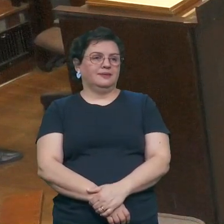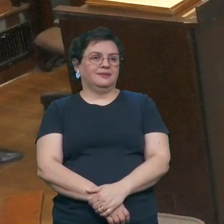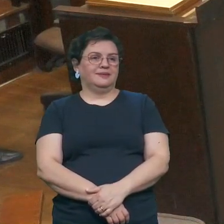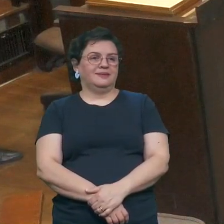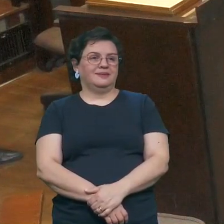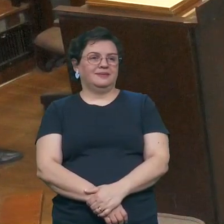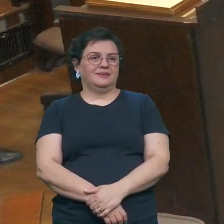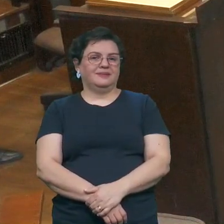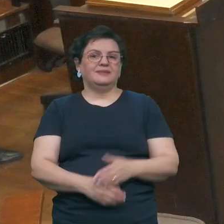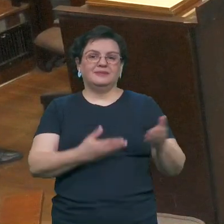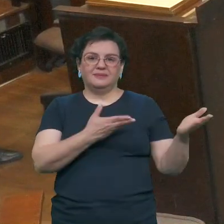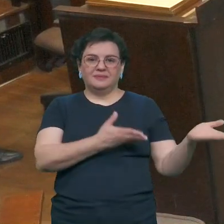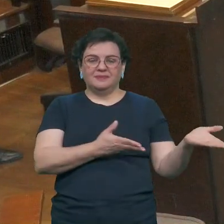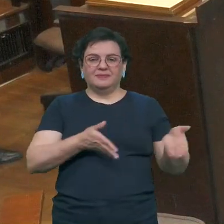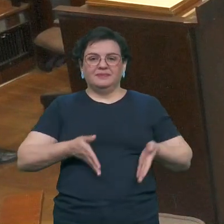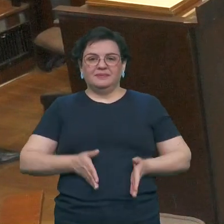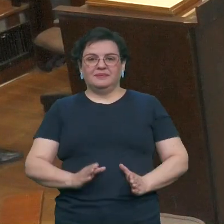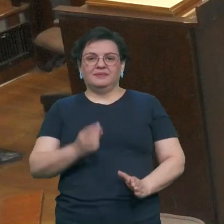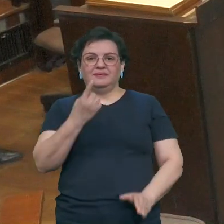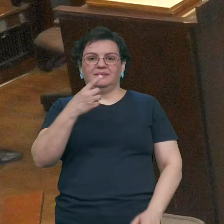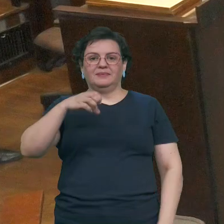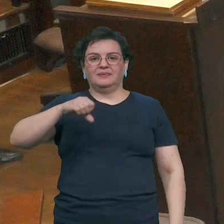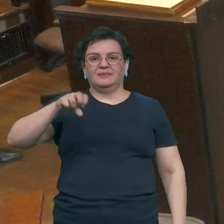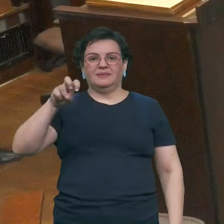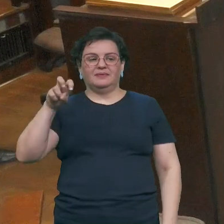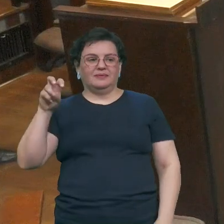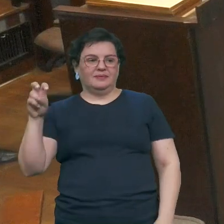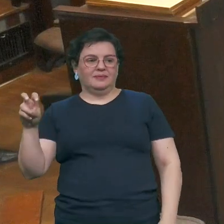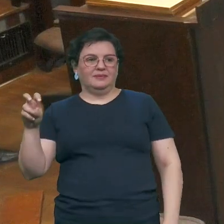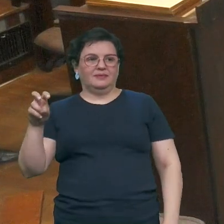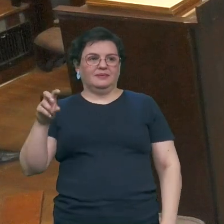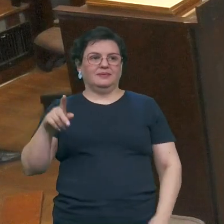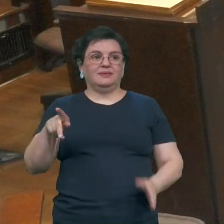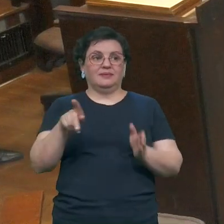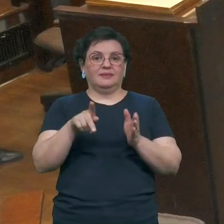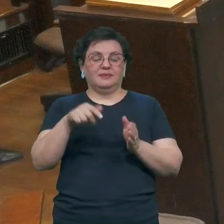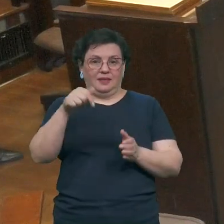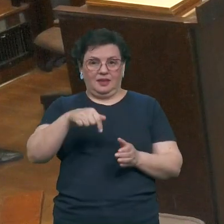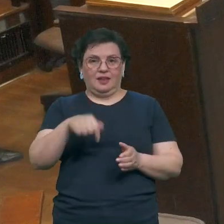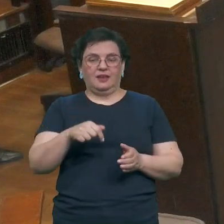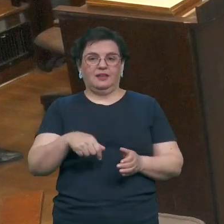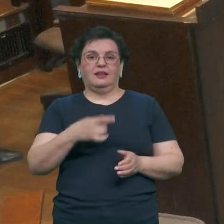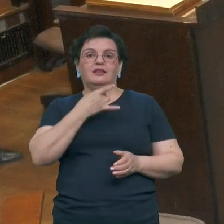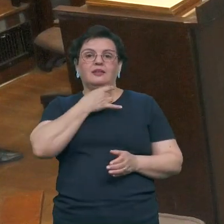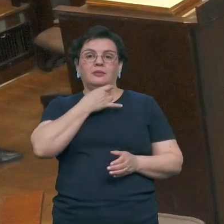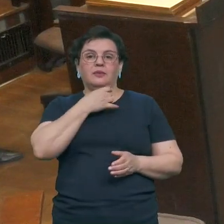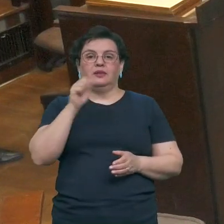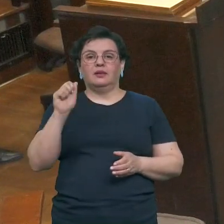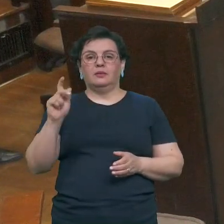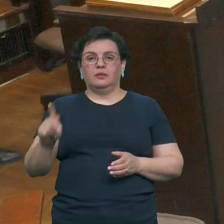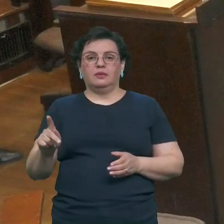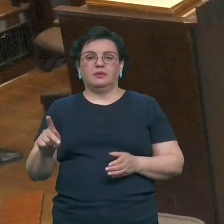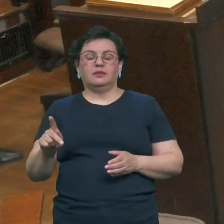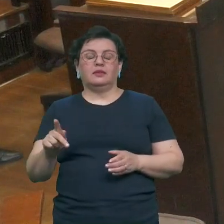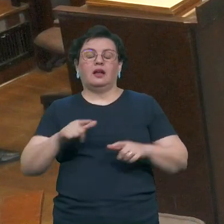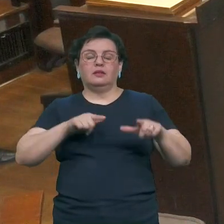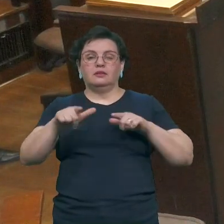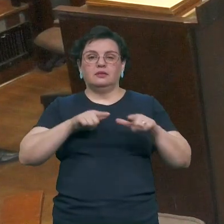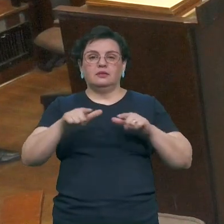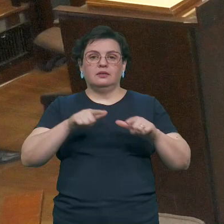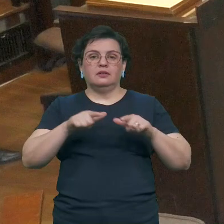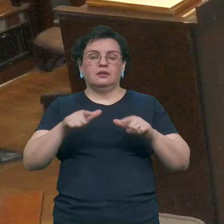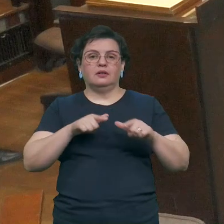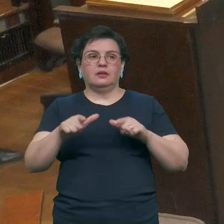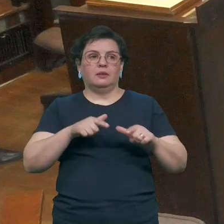Benedita da Silva nasceu em 1955 e é mariliense. Aposentada, trabalhou como empregada doméstica e é